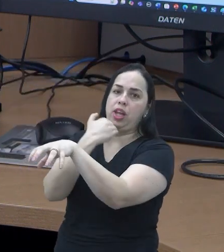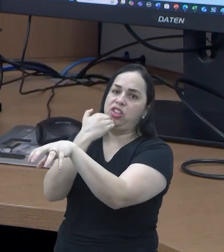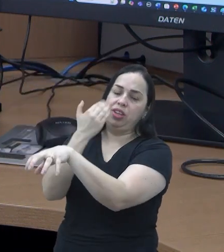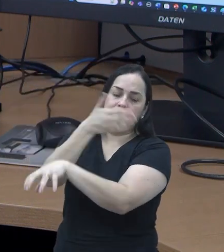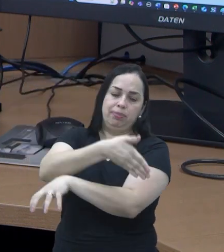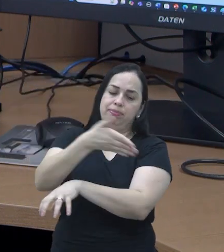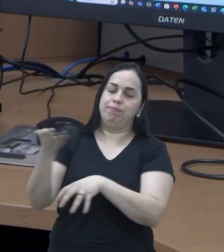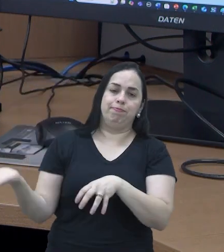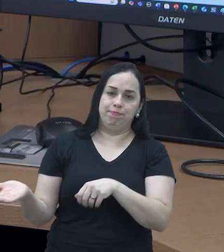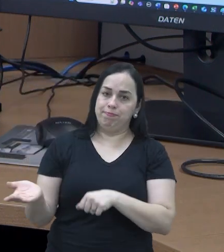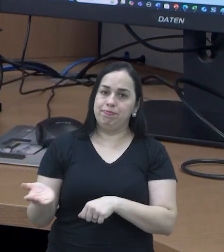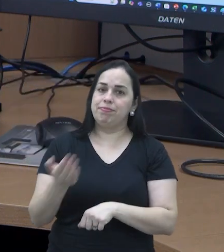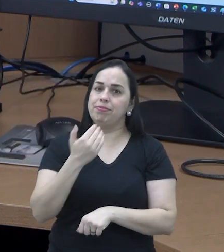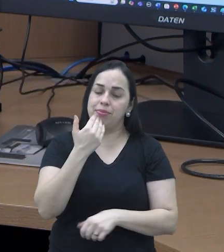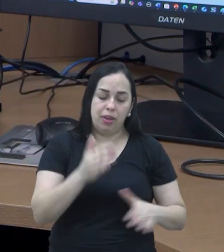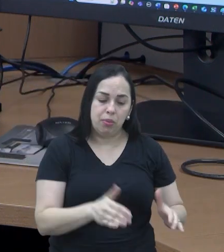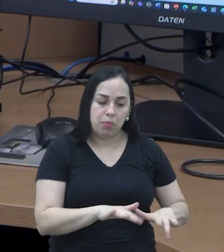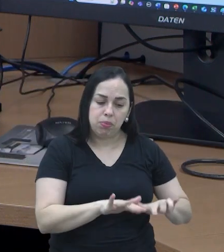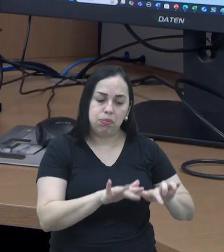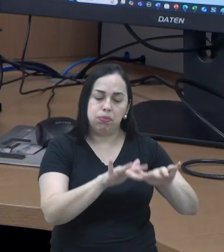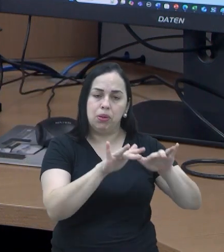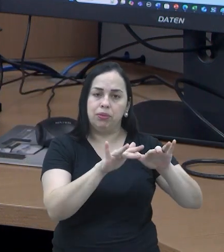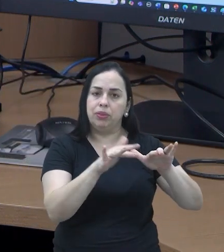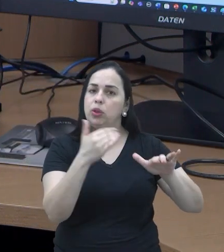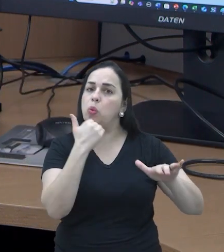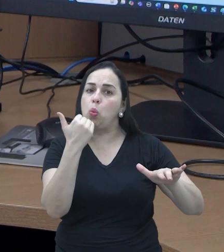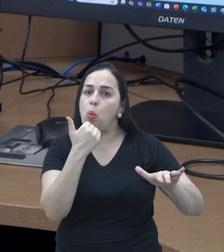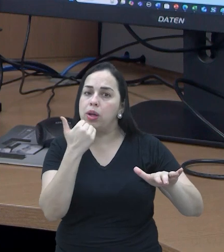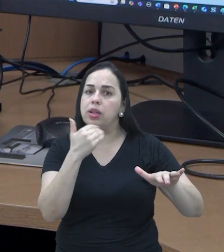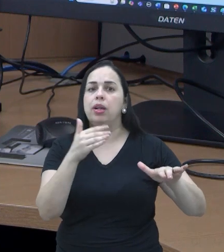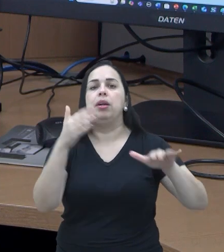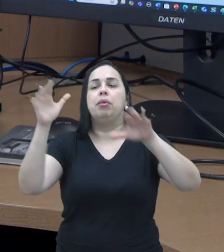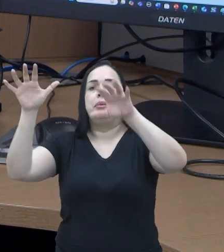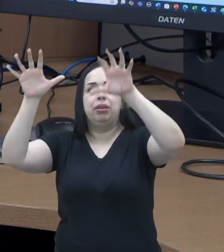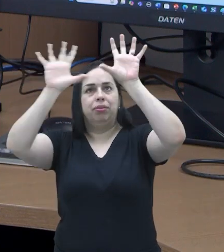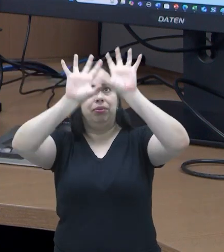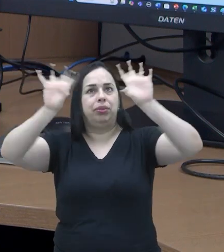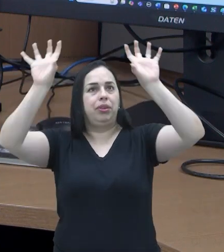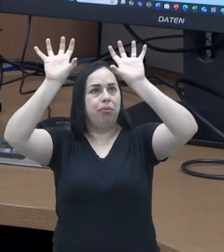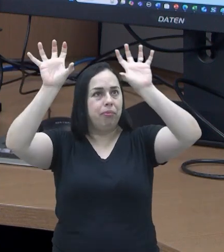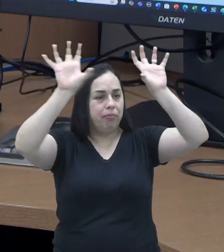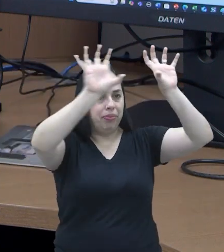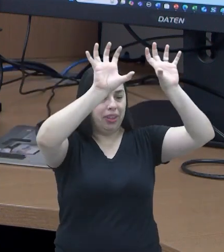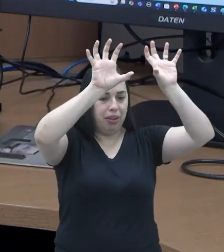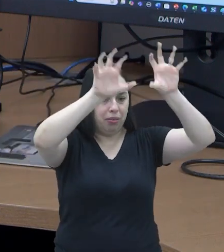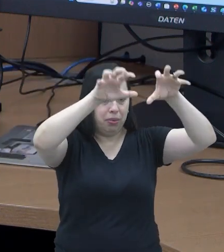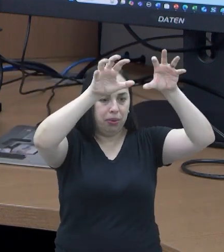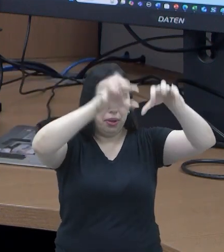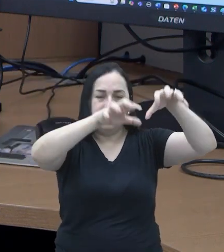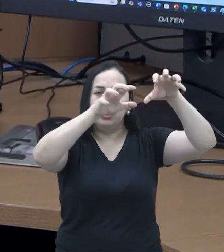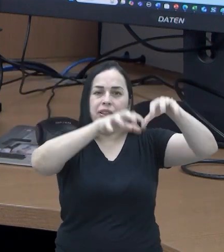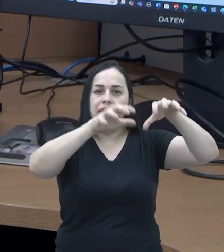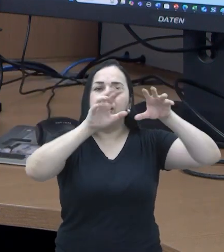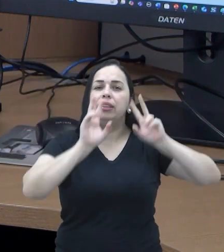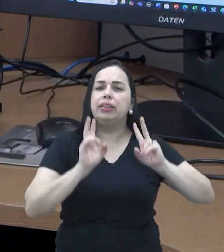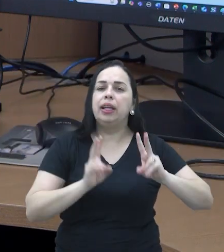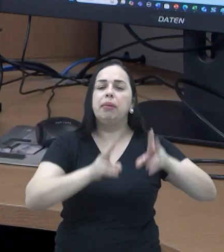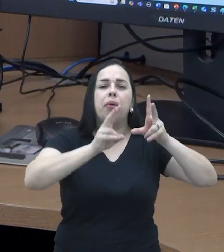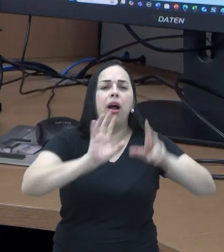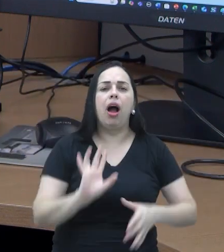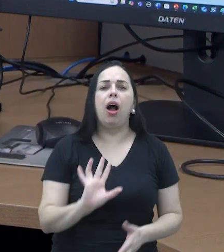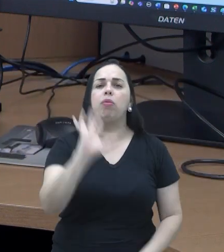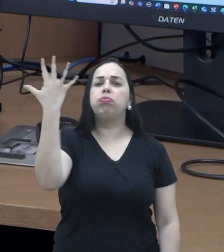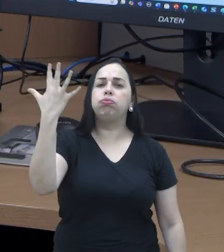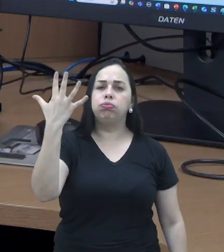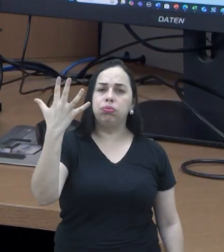ela não vai favorecer o abastecimento dessa água, né? O aumento dos níveis. Porém, como é uma chuva